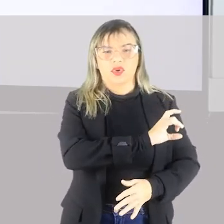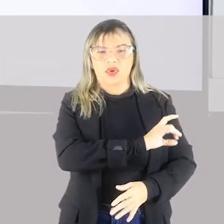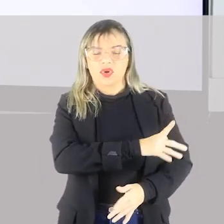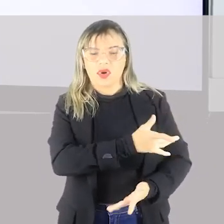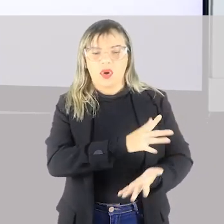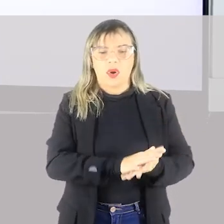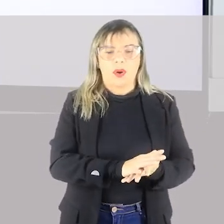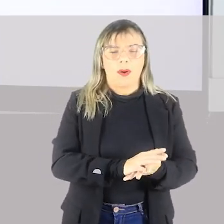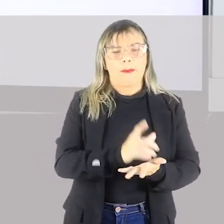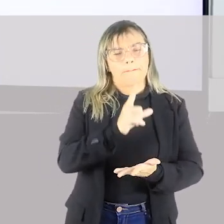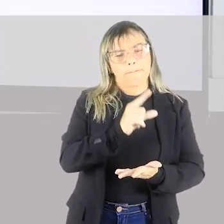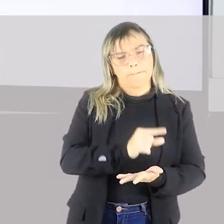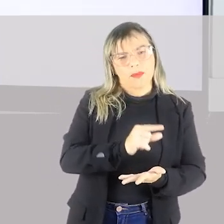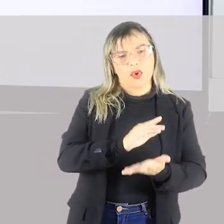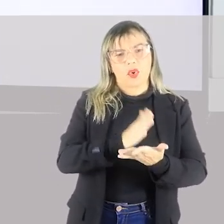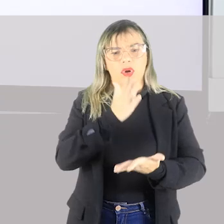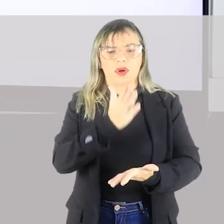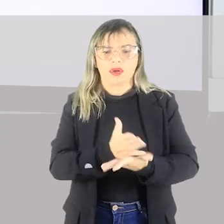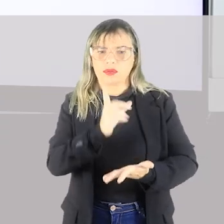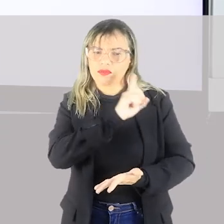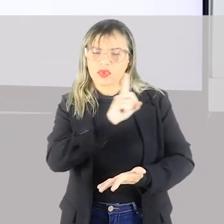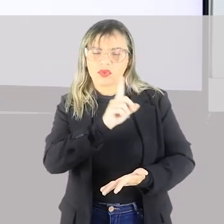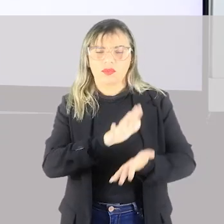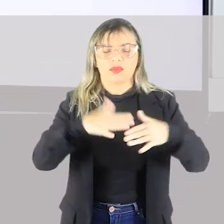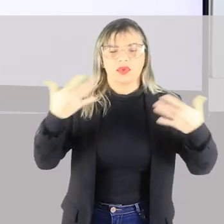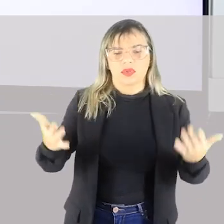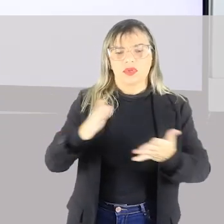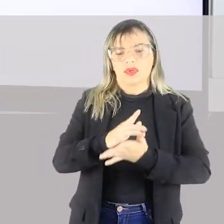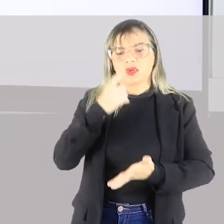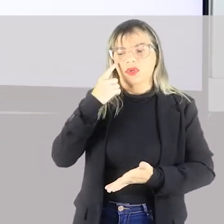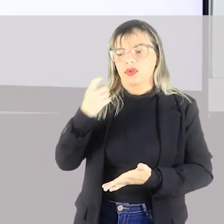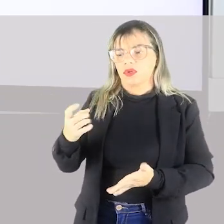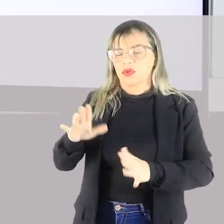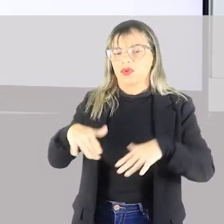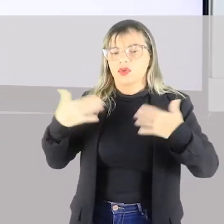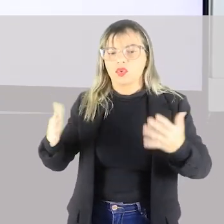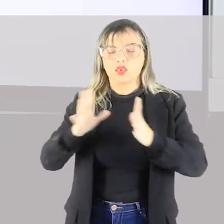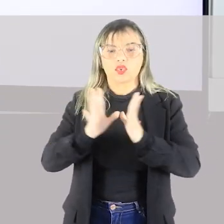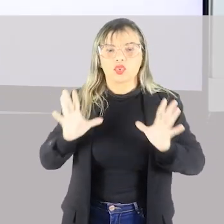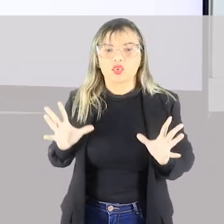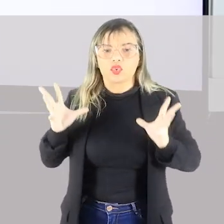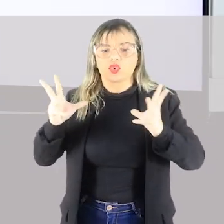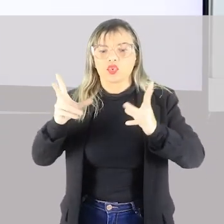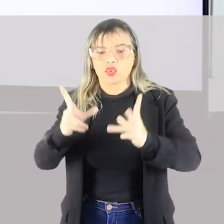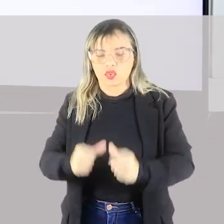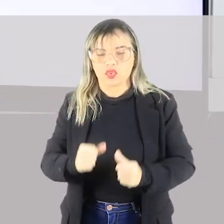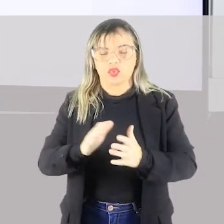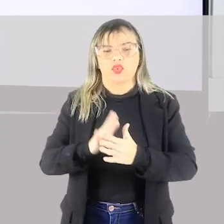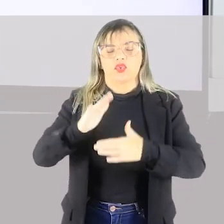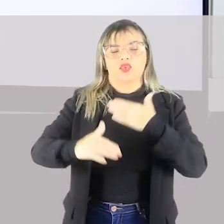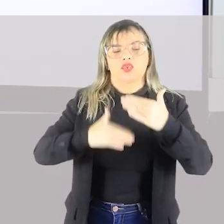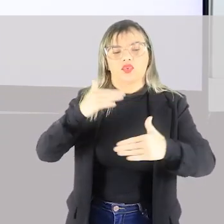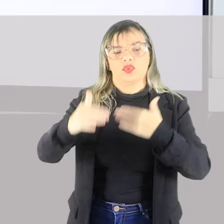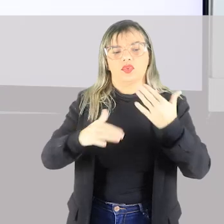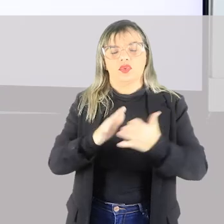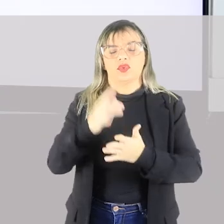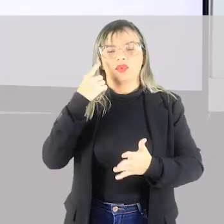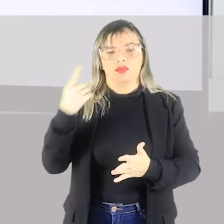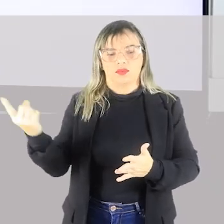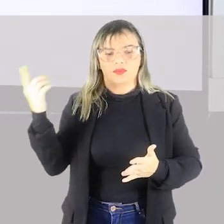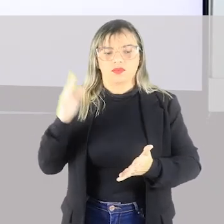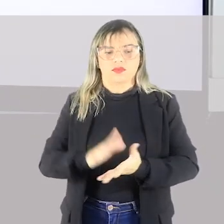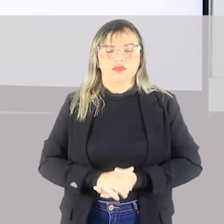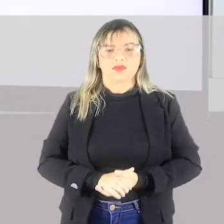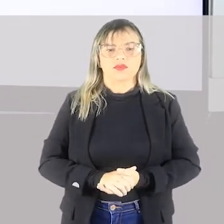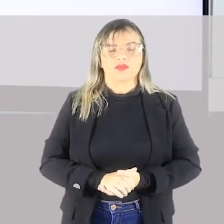parcial. Não é só isso que interessa, mas interessa a inteireza, a completude, a plenitude, né,